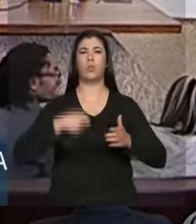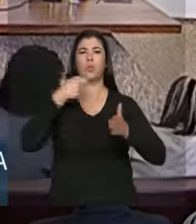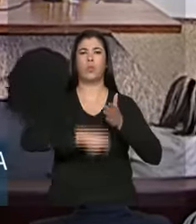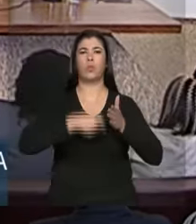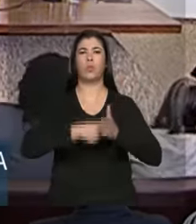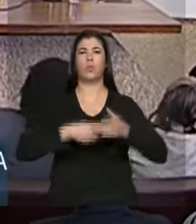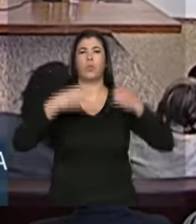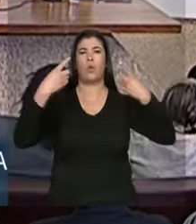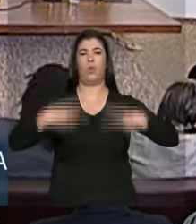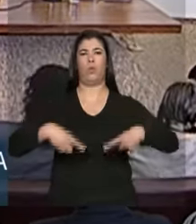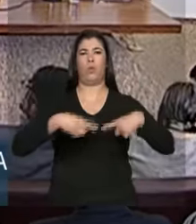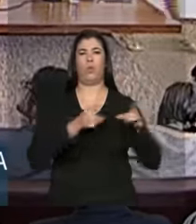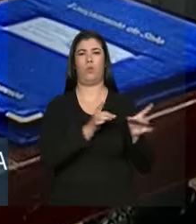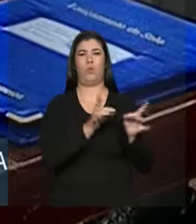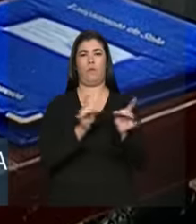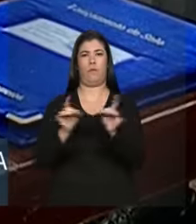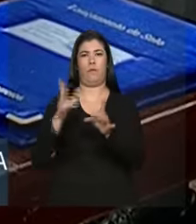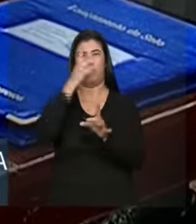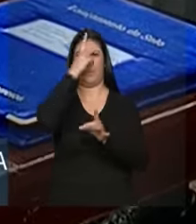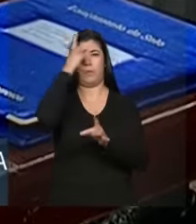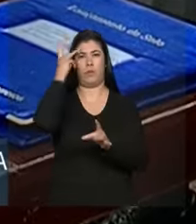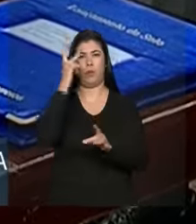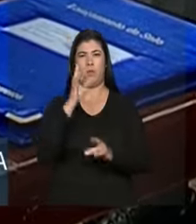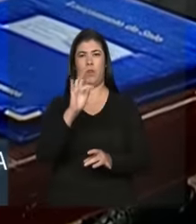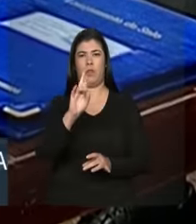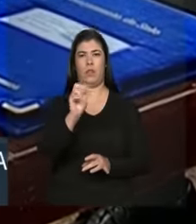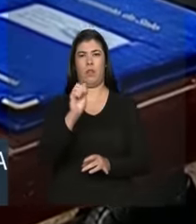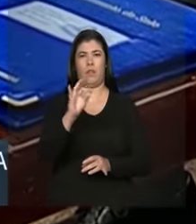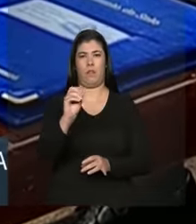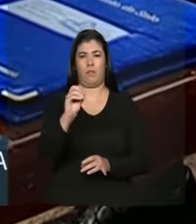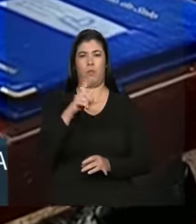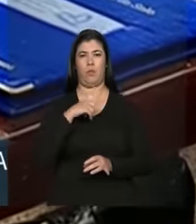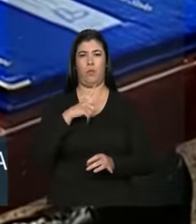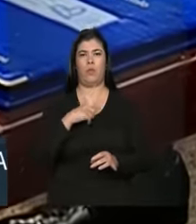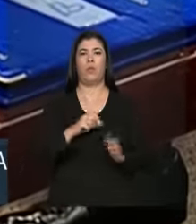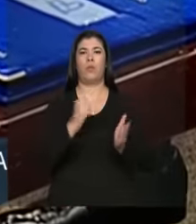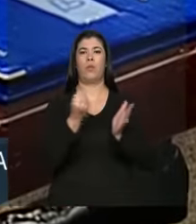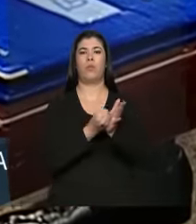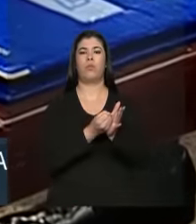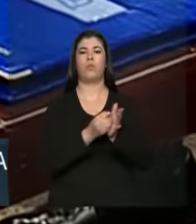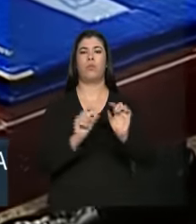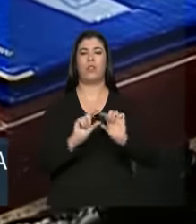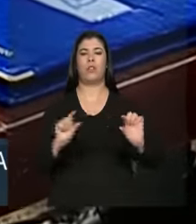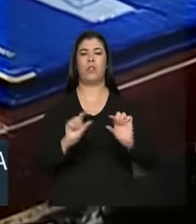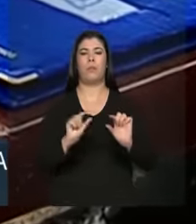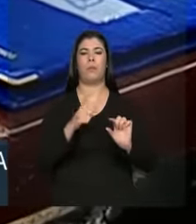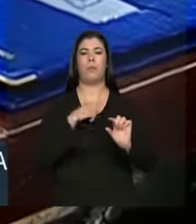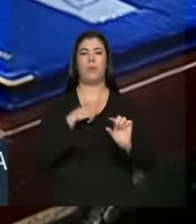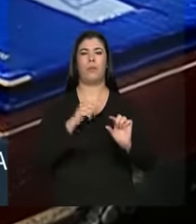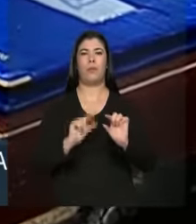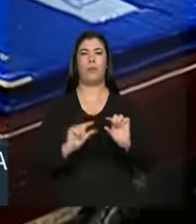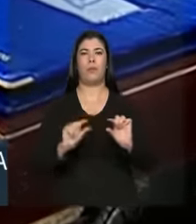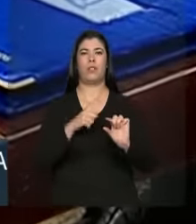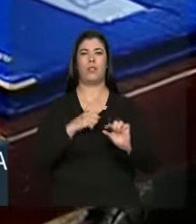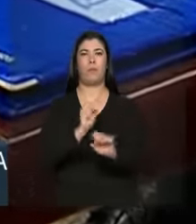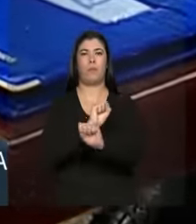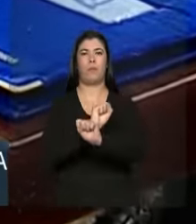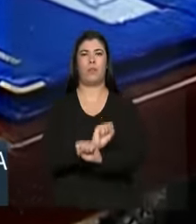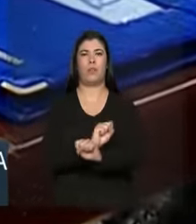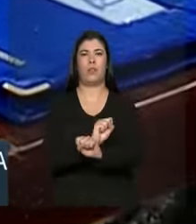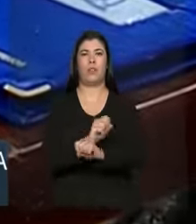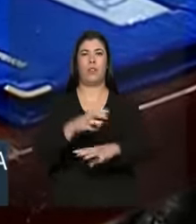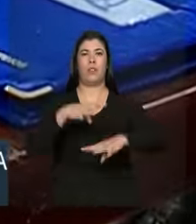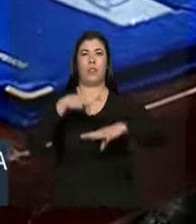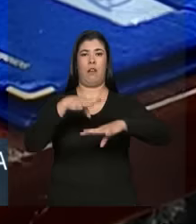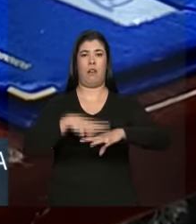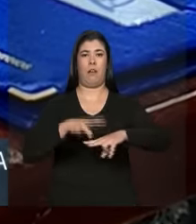o selo apresenta na base inferior mãos atadas por correntes entre GR